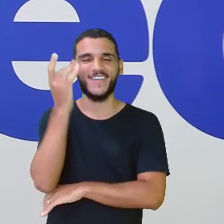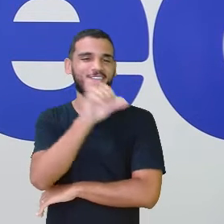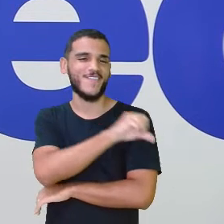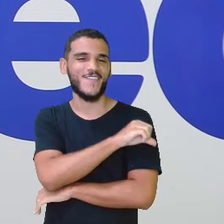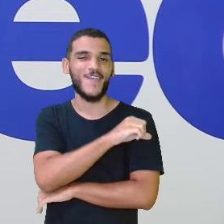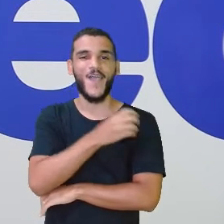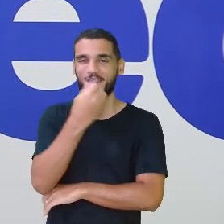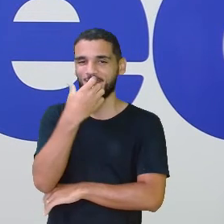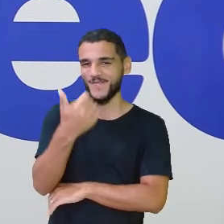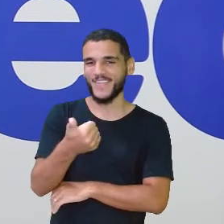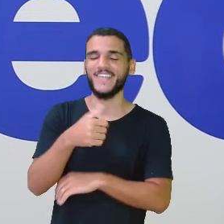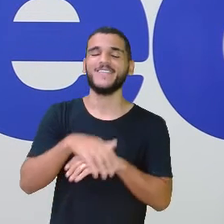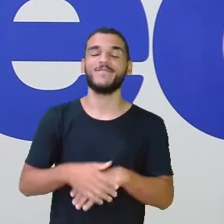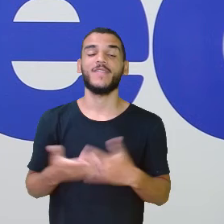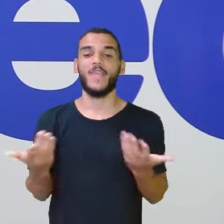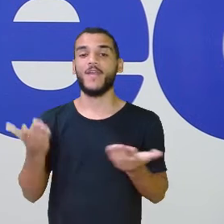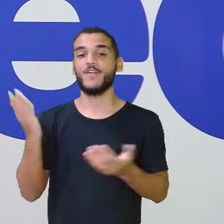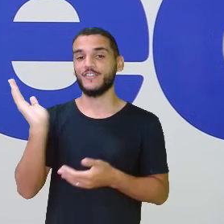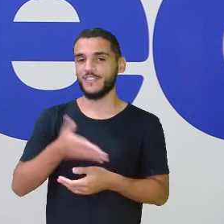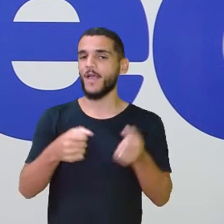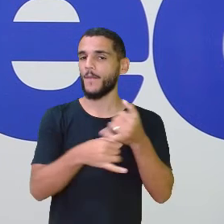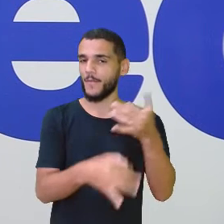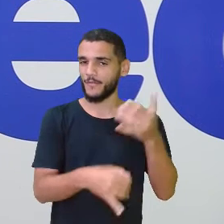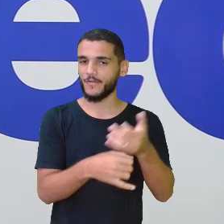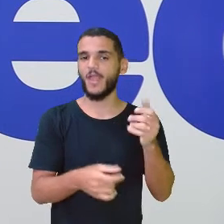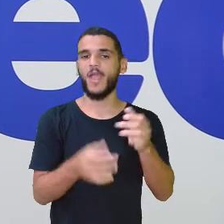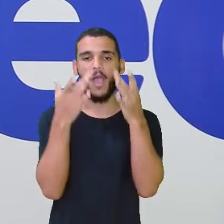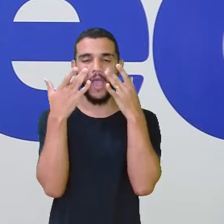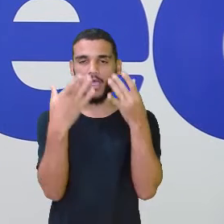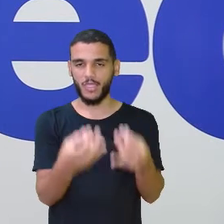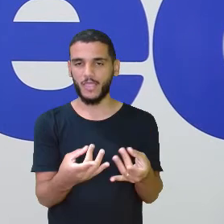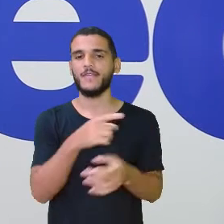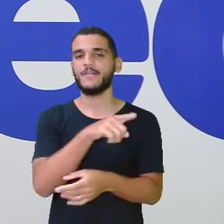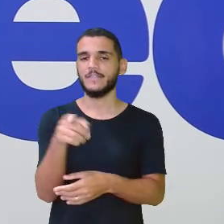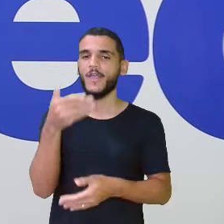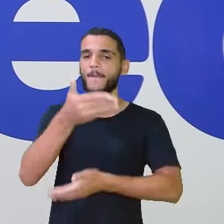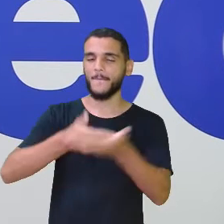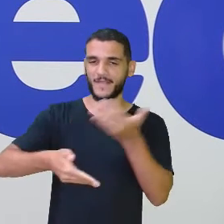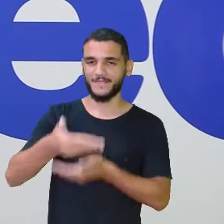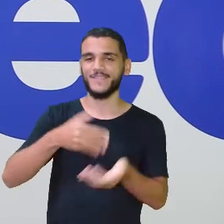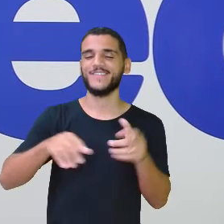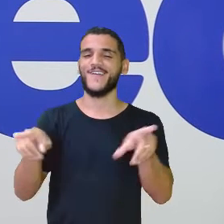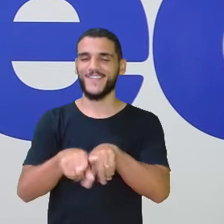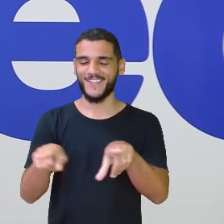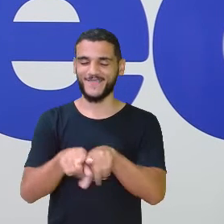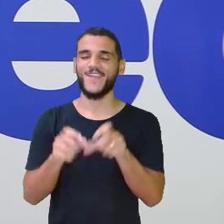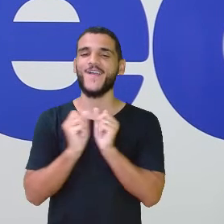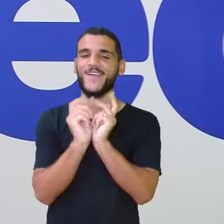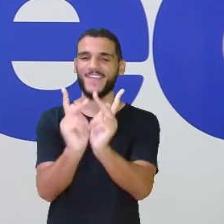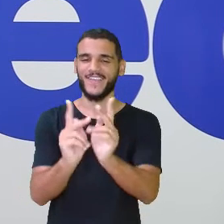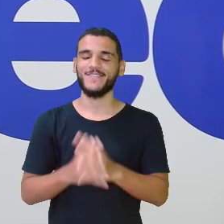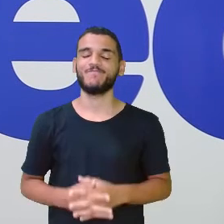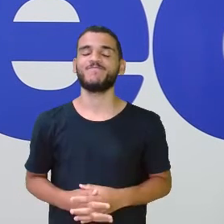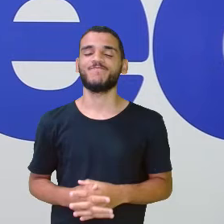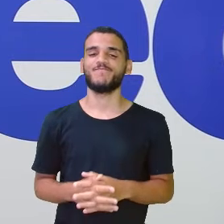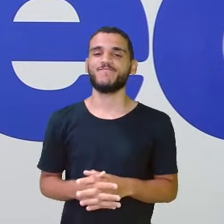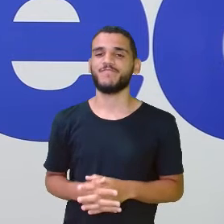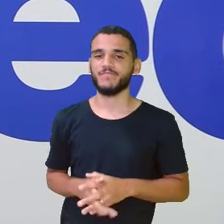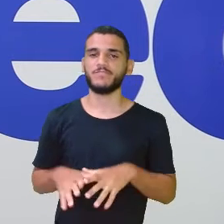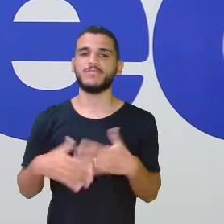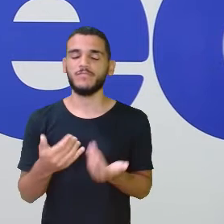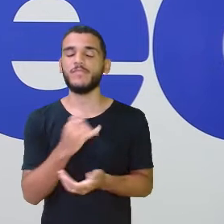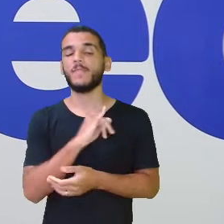com vocês? Olha, já estou aqui no chat, atenta para a interação, participação de vocês, tá bom?